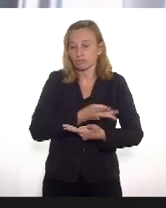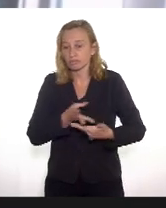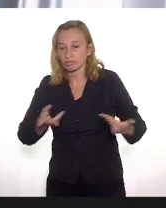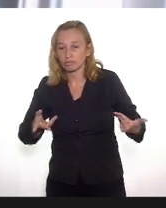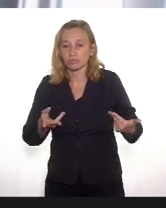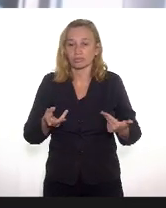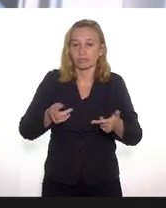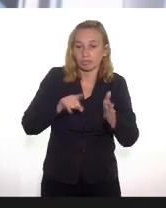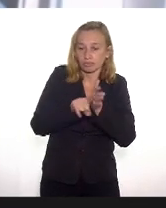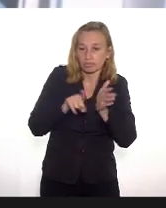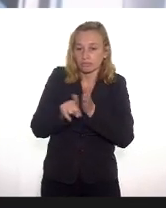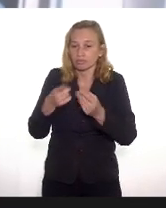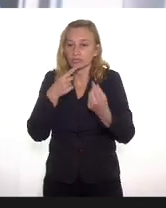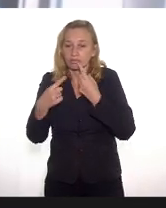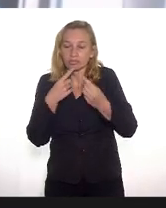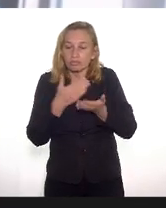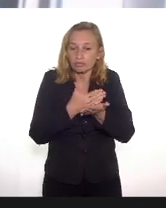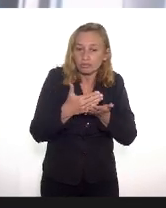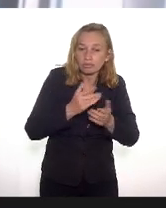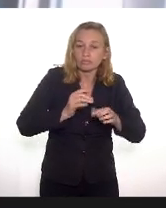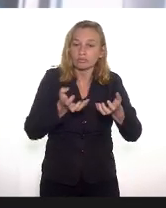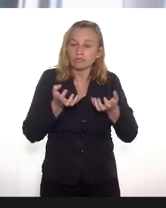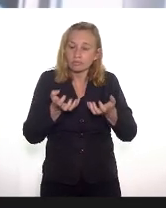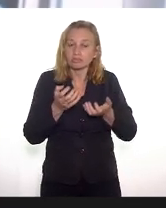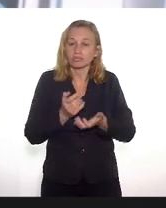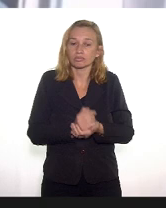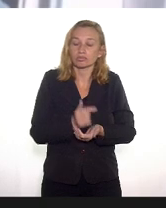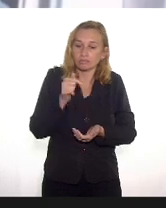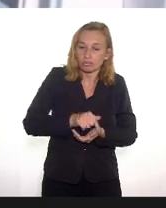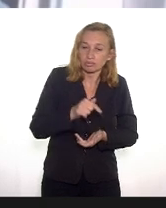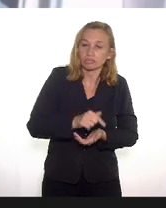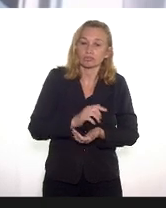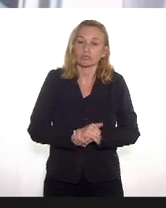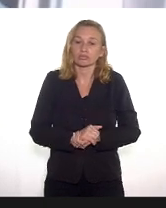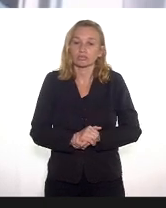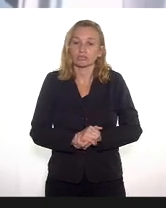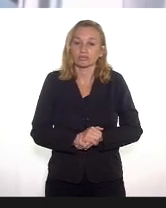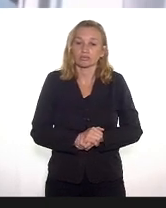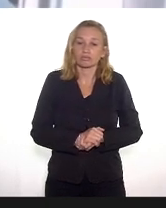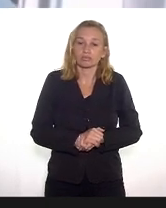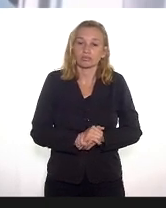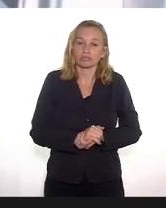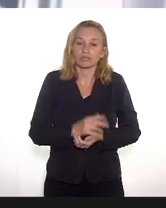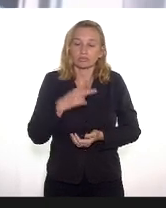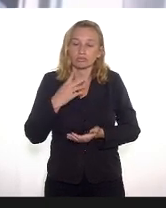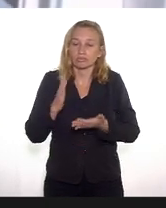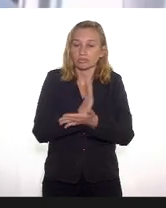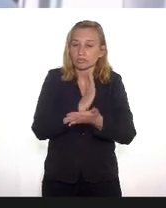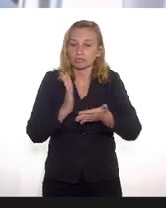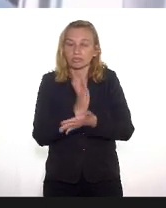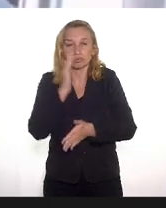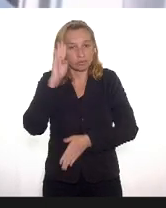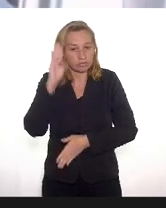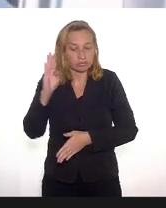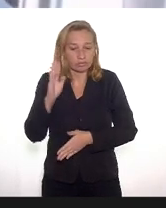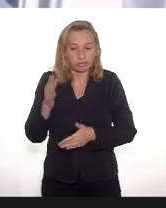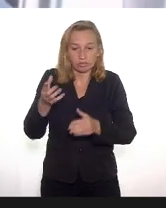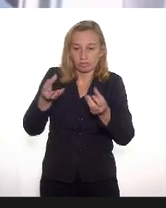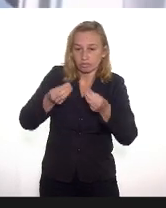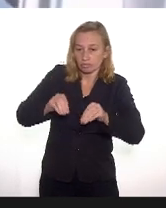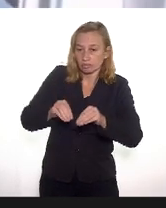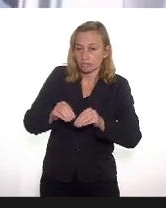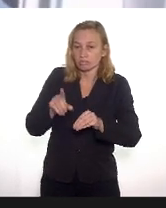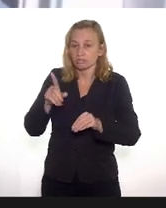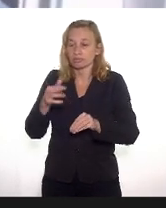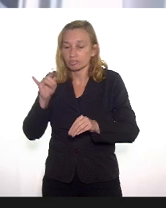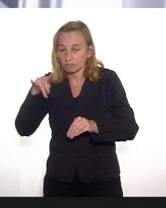né? Esse nosso diálogo está apenas começando, mas eu tentei aqui sistematizar algumas das principais, sem prejuízo que o Flávio possa